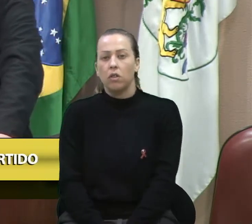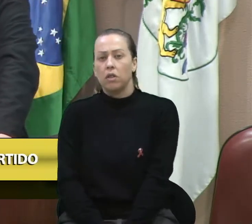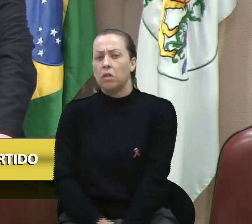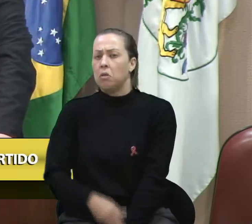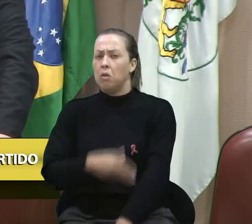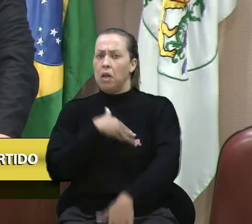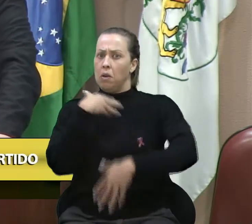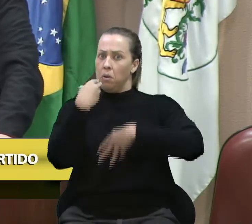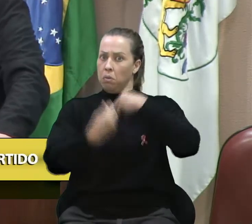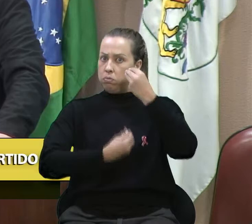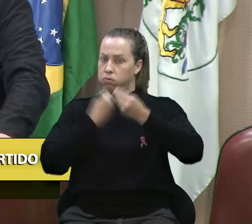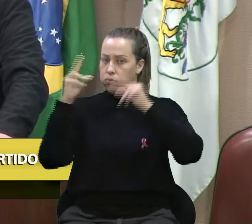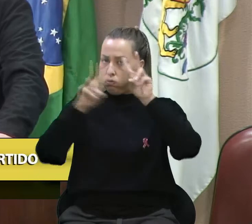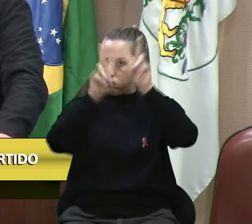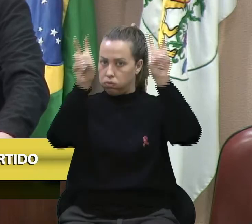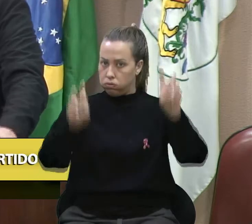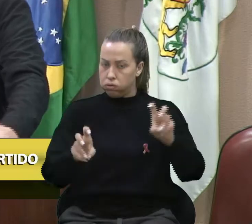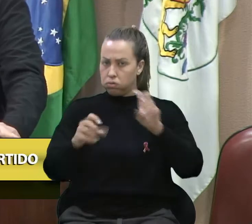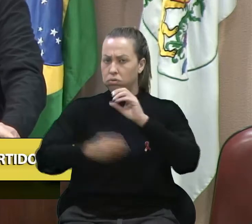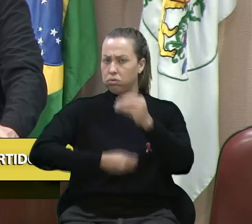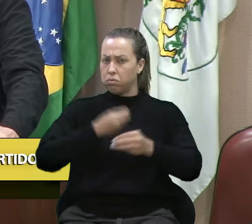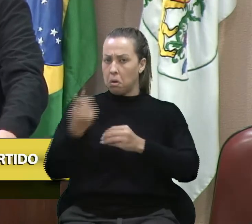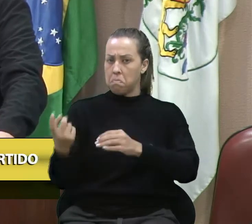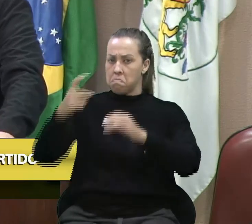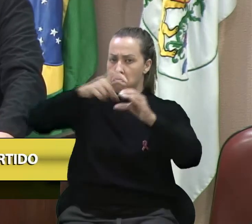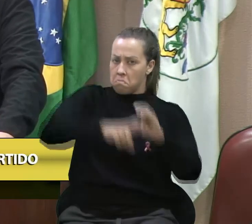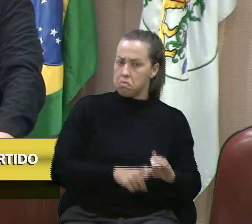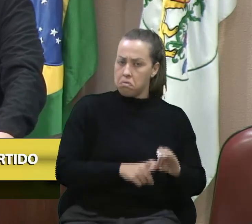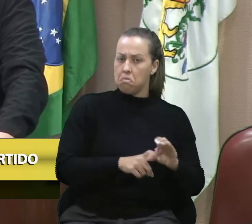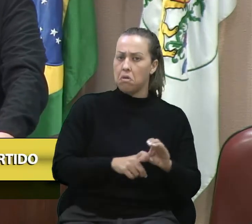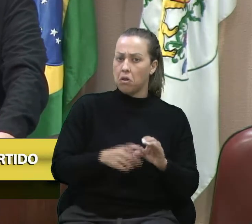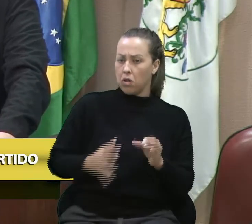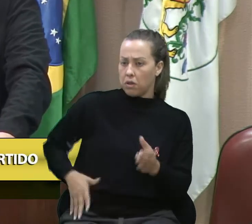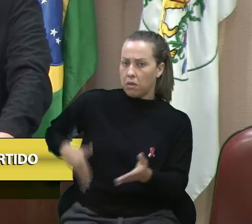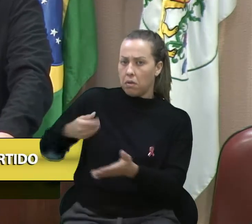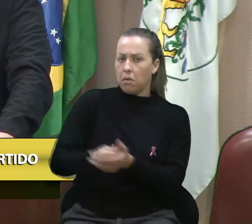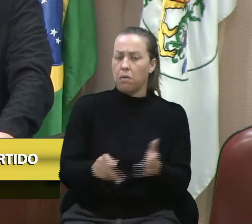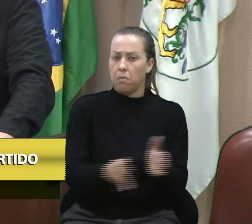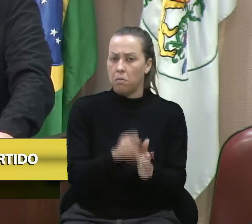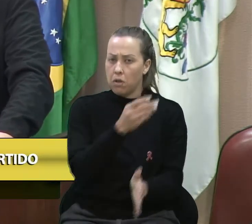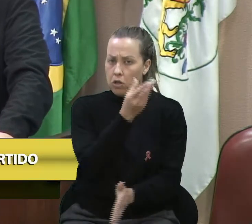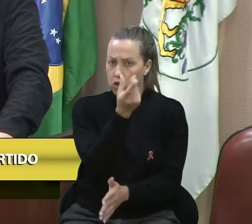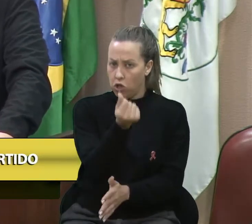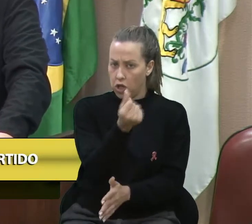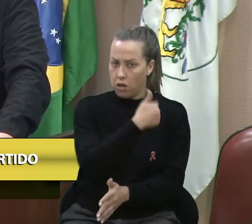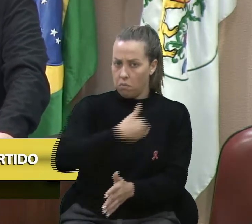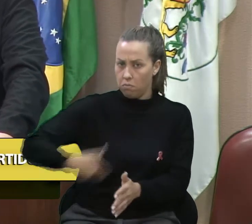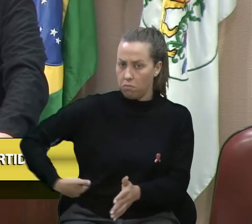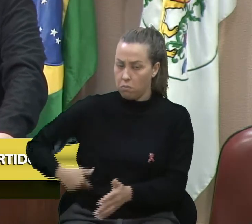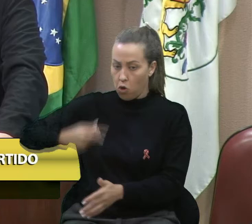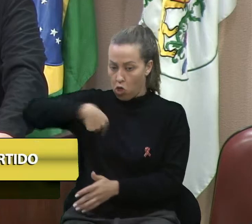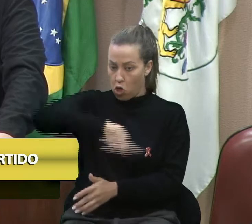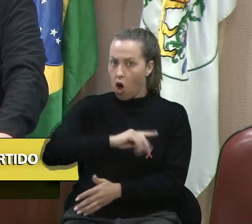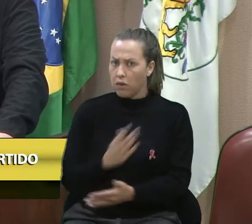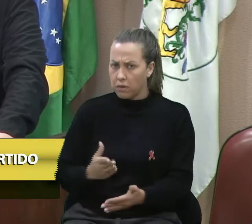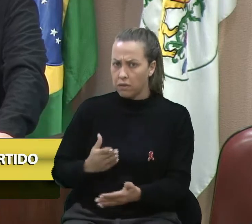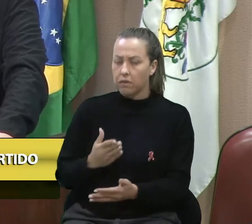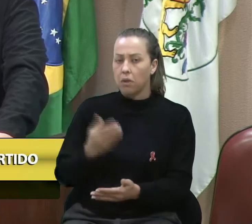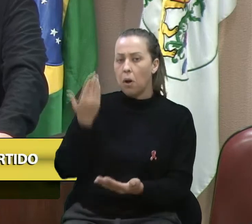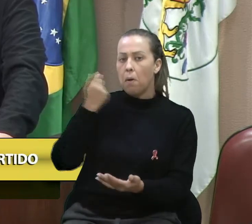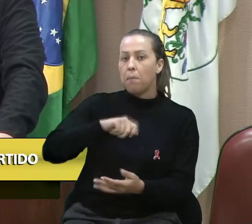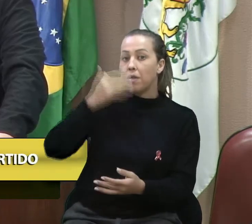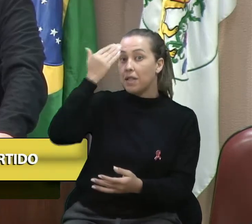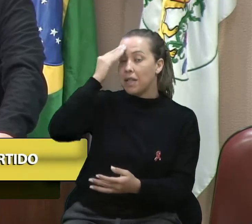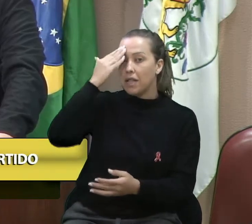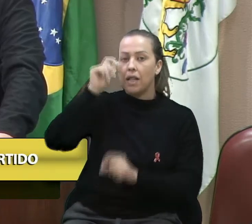preocupo muito com o assunto de subsidiar, né, porque, como eu disse, sai do dinheiro do bolso do cidadão, e a gente precisa entender que,